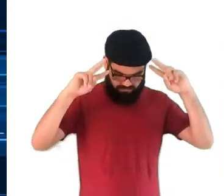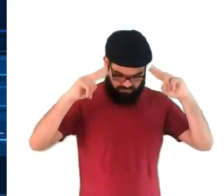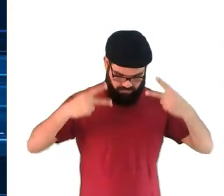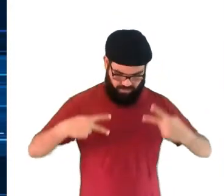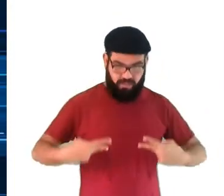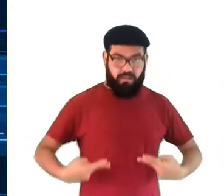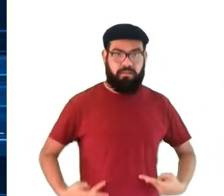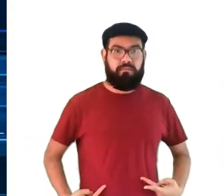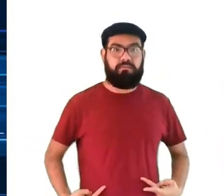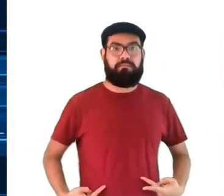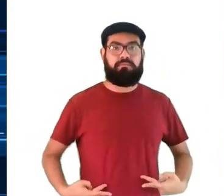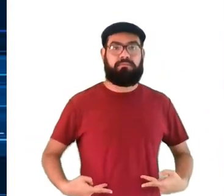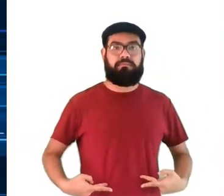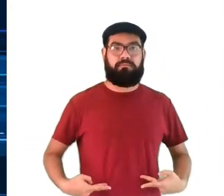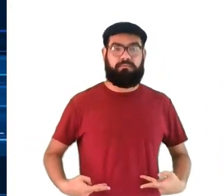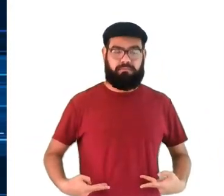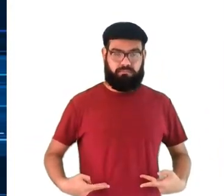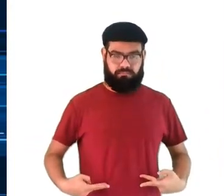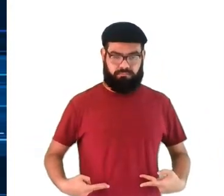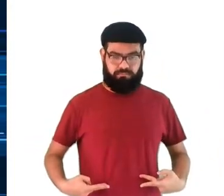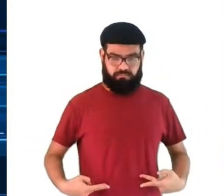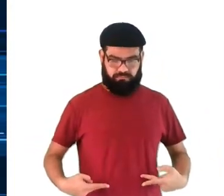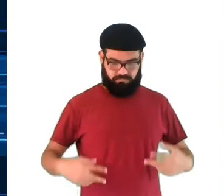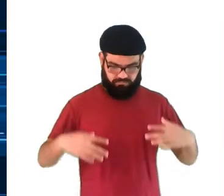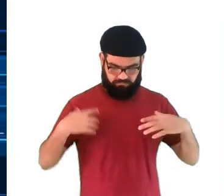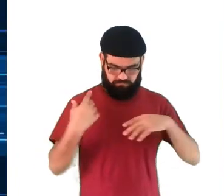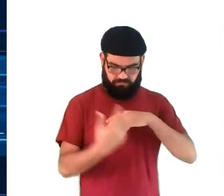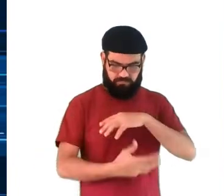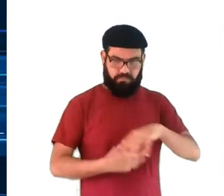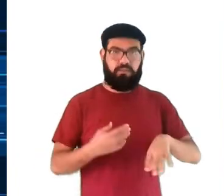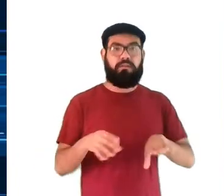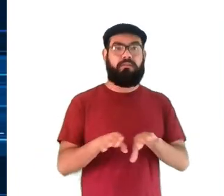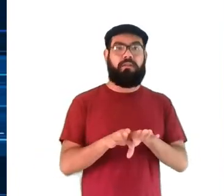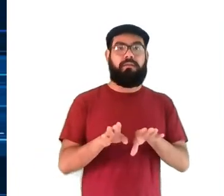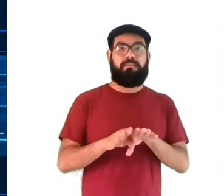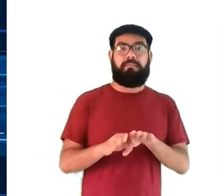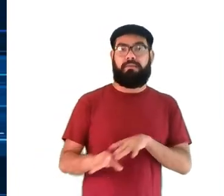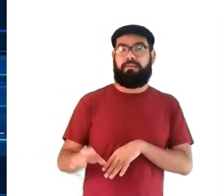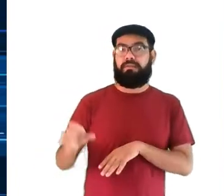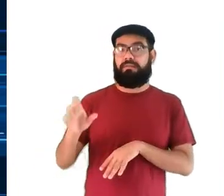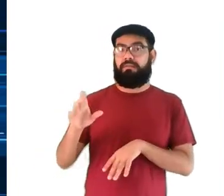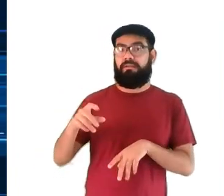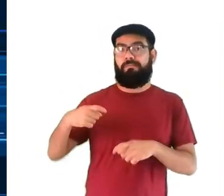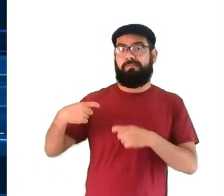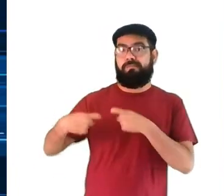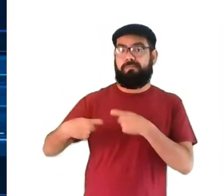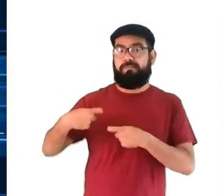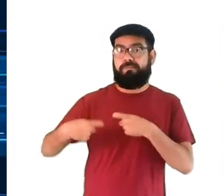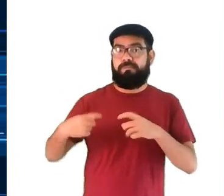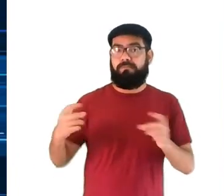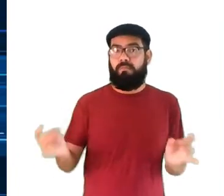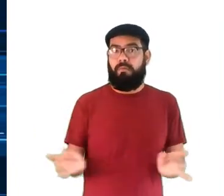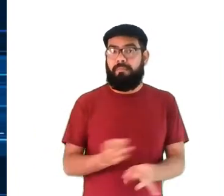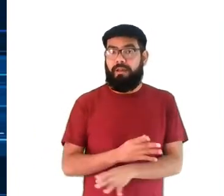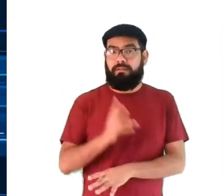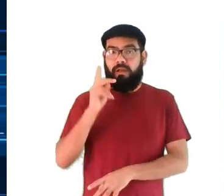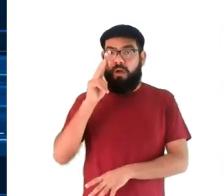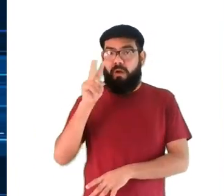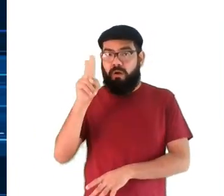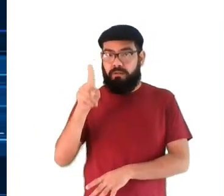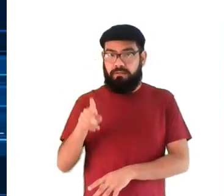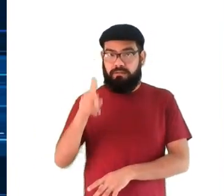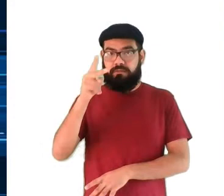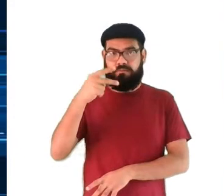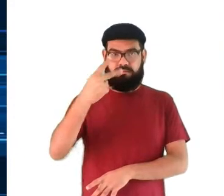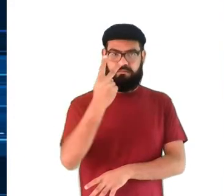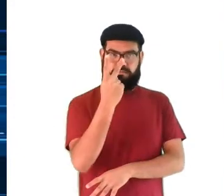o desenvolvimento sexual completo. Muito bem. Essas mudanças, essas duas